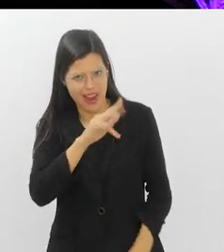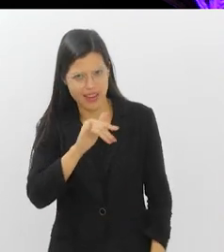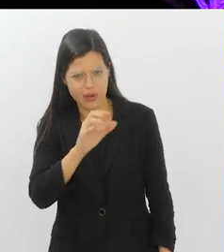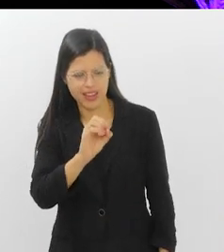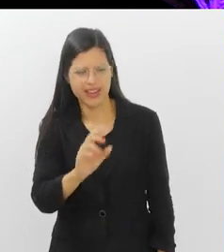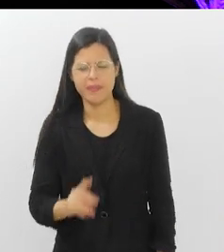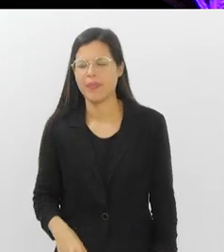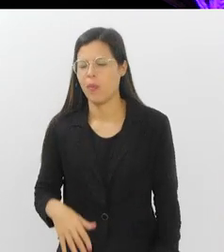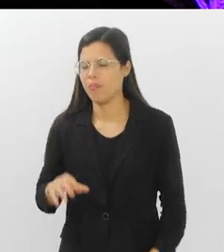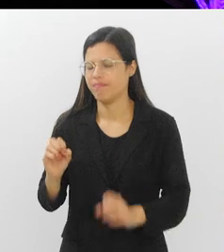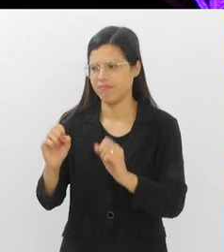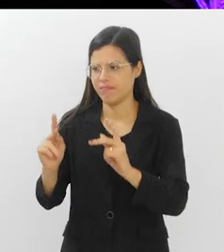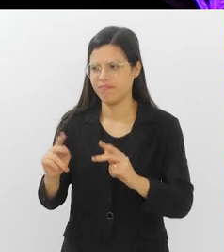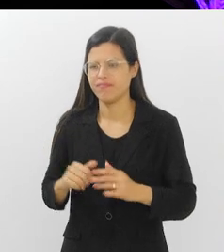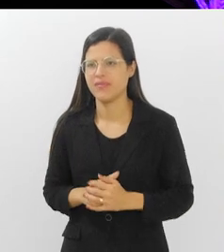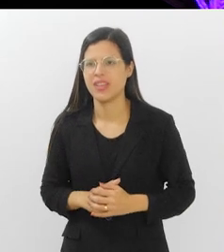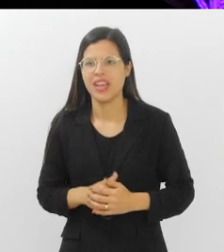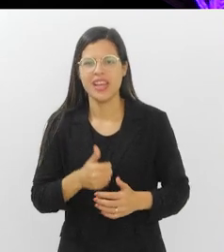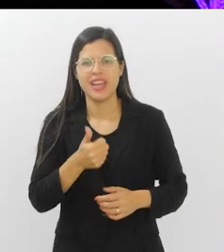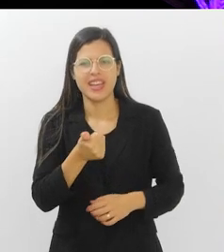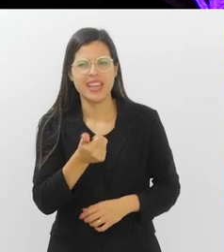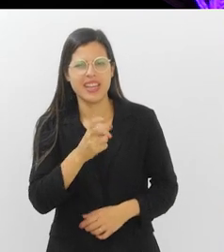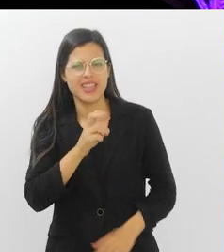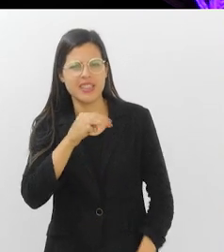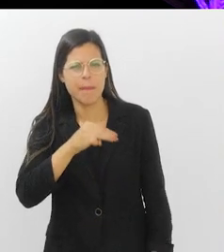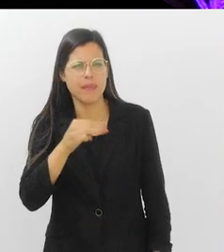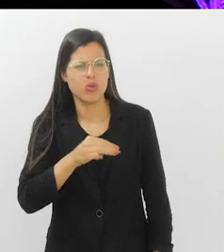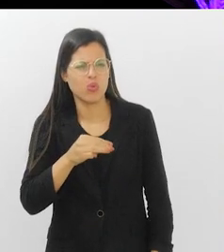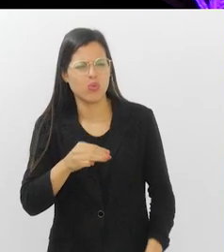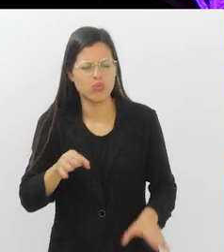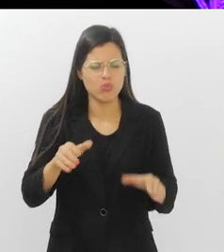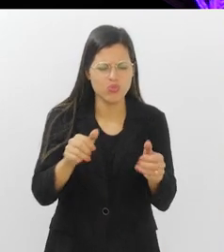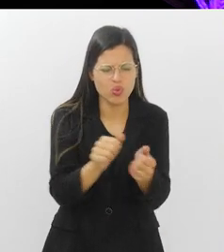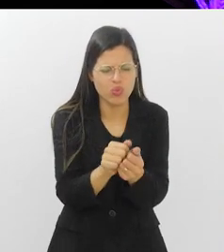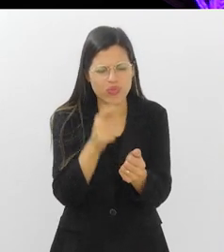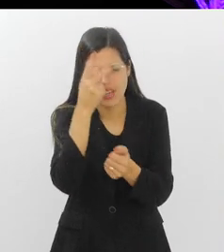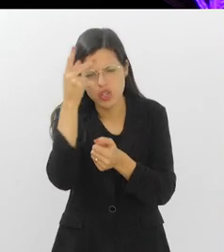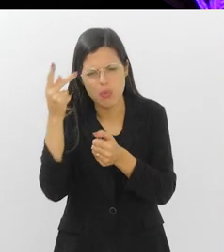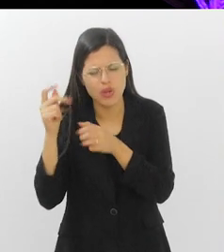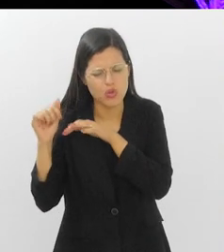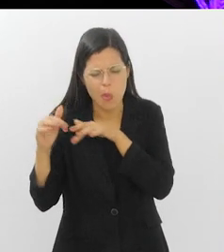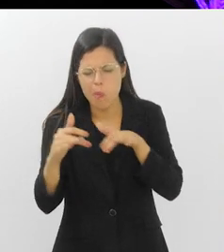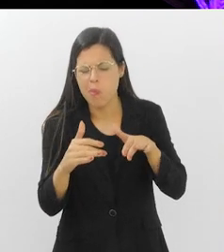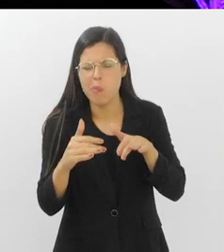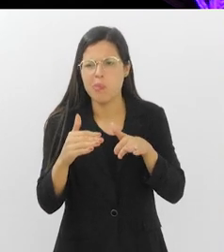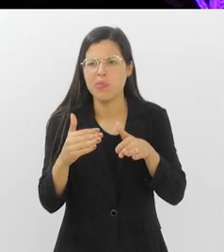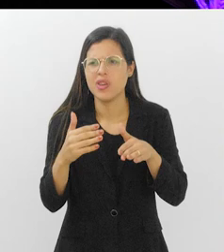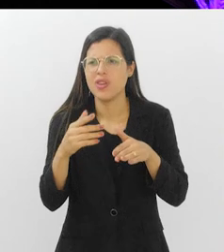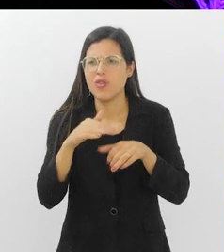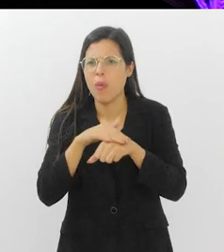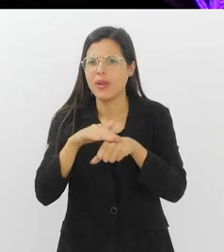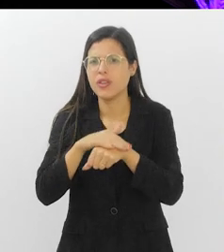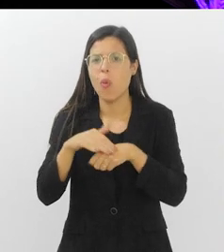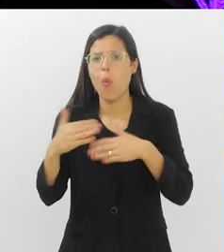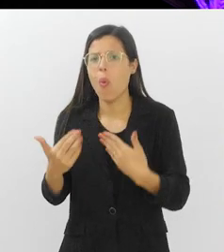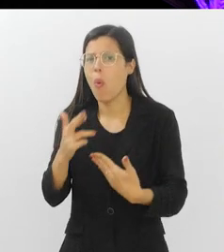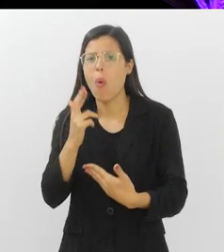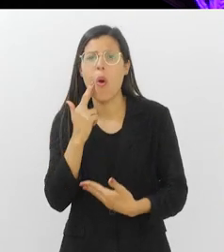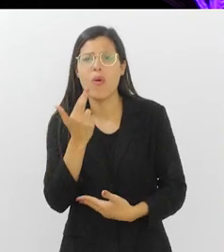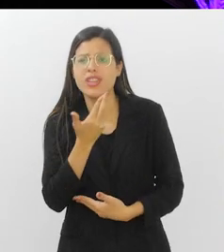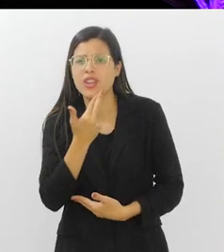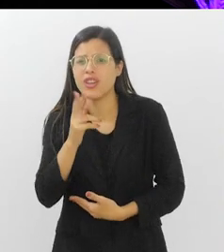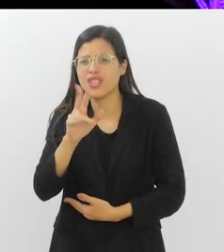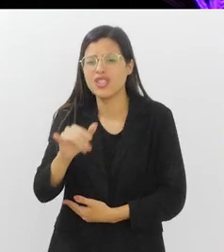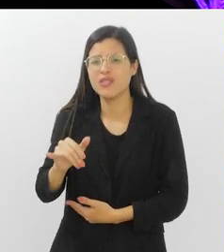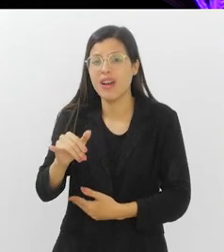não tranquilo aí umas 15 para meio-dia começou a juntar tá aquele monte de gente e um papo não Qual restaurante que a gente vai Não